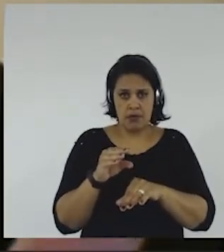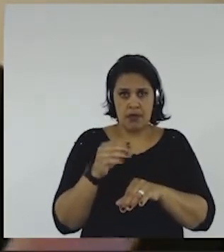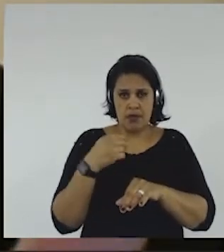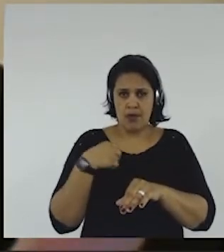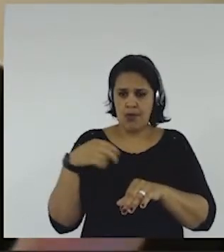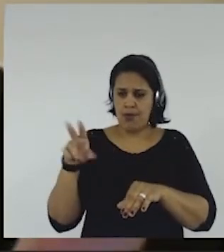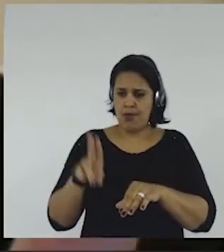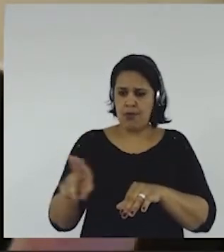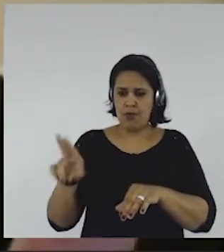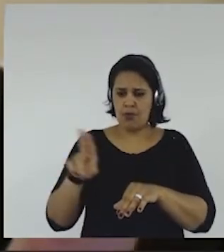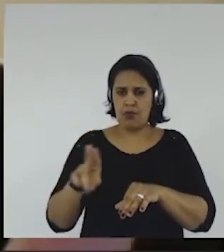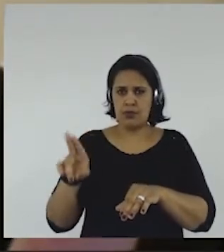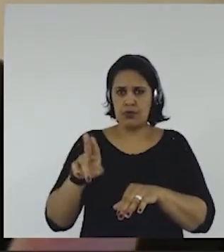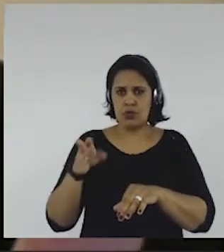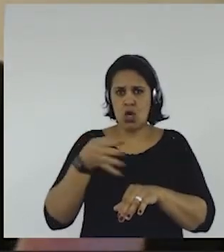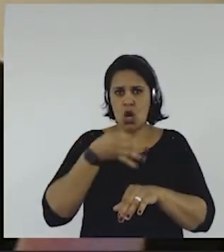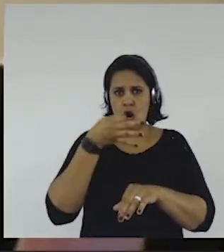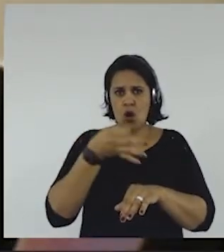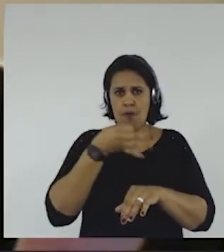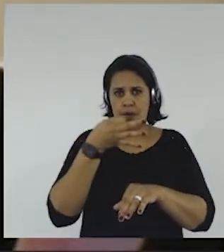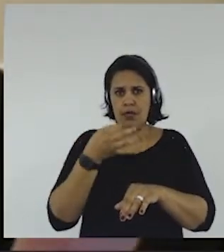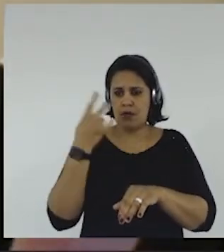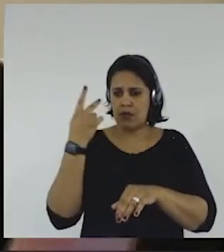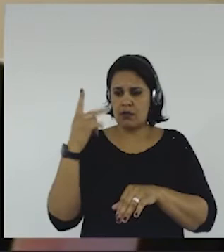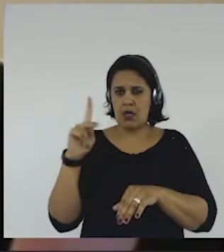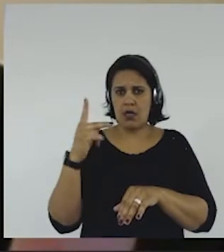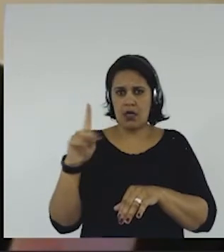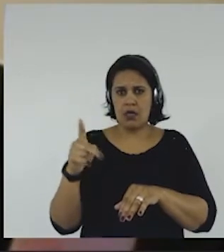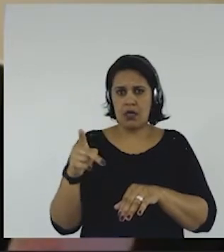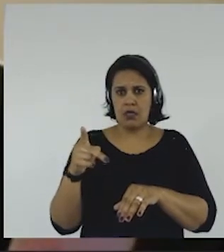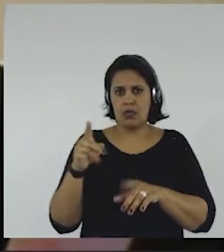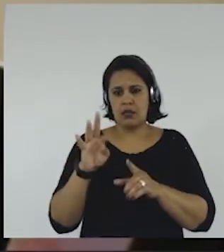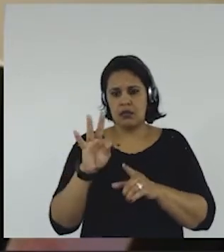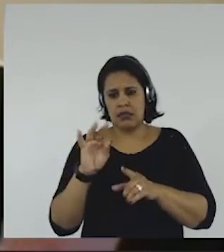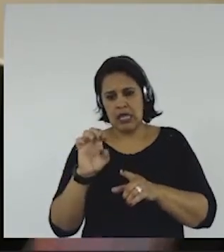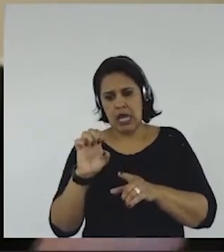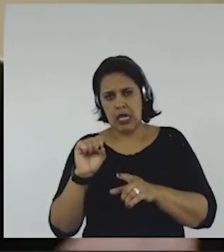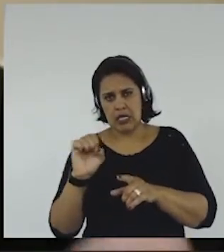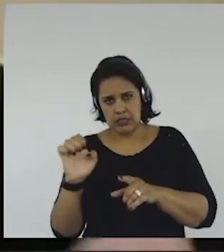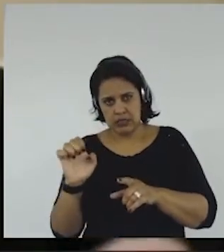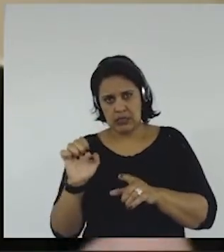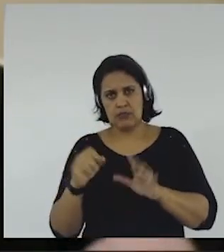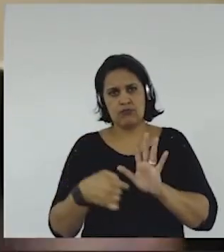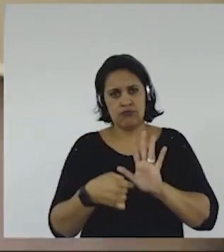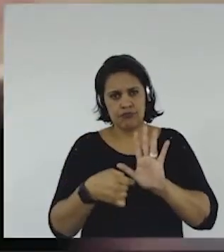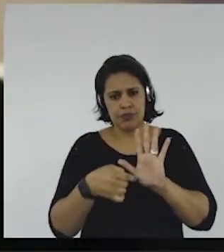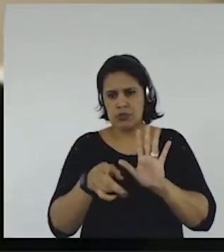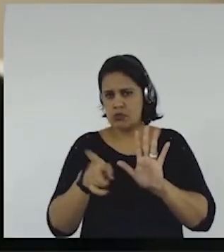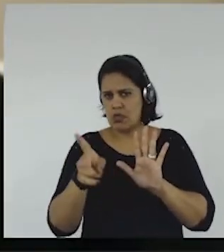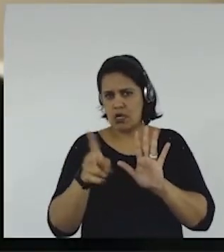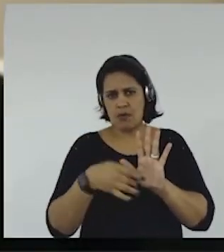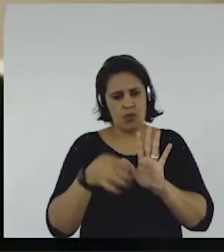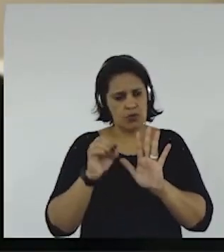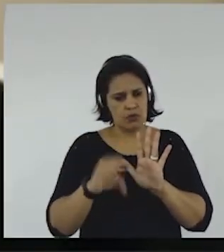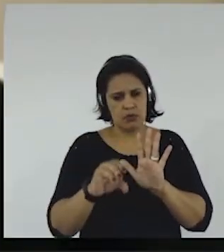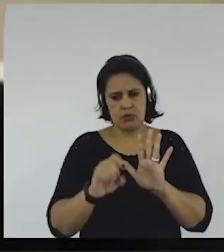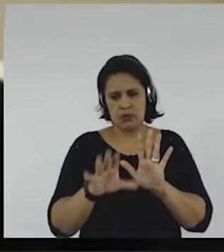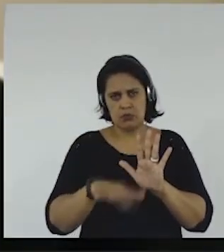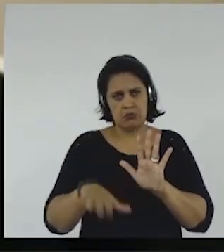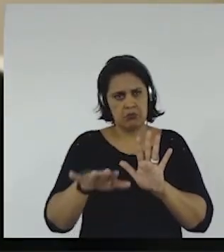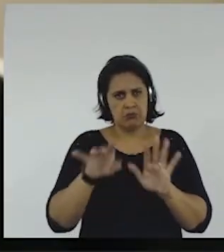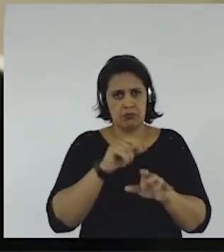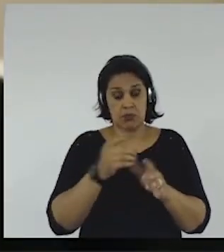as opiniões, manifestações, teses de Serpa Lopes. E nós estamos no